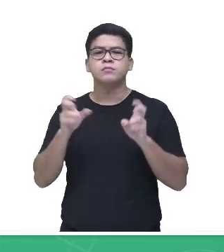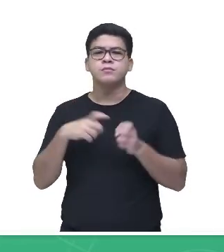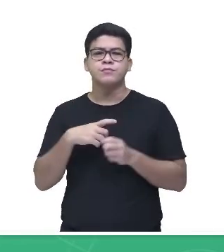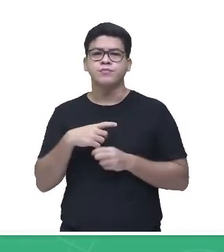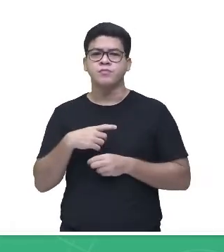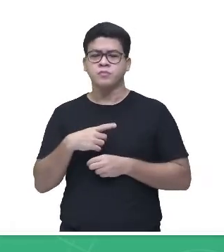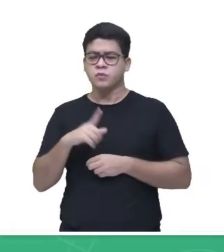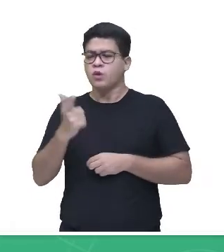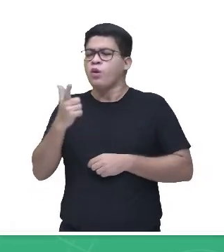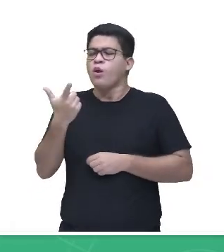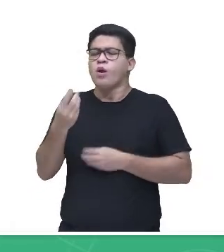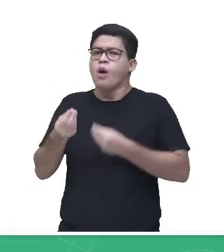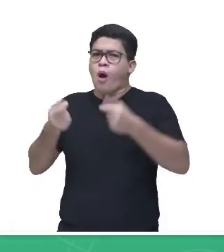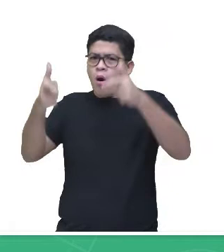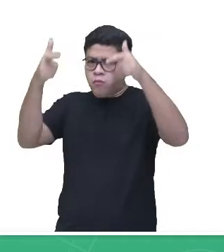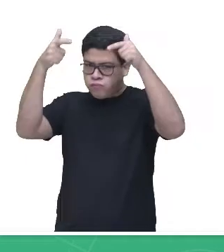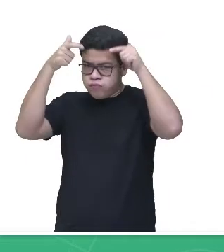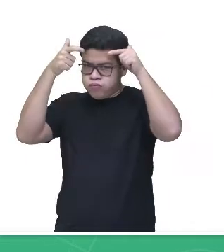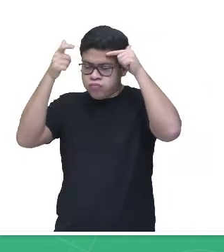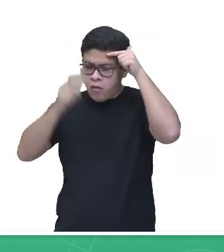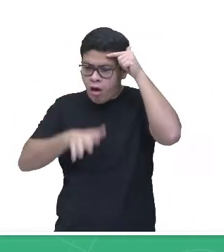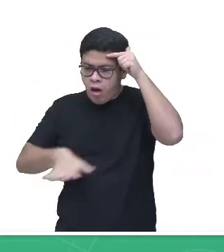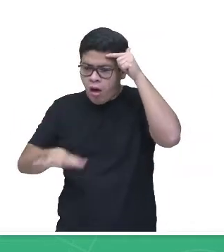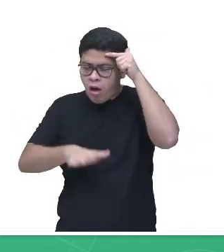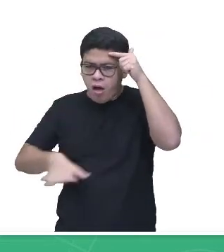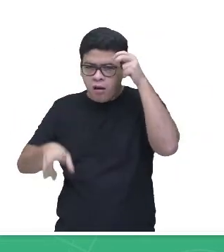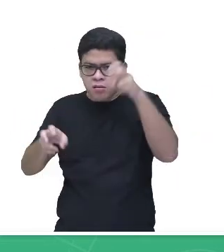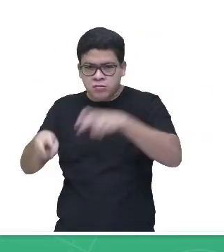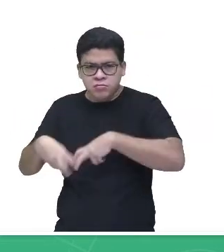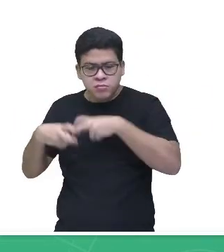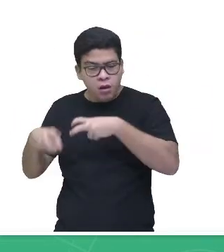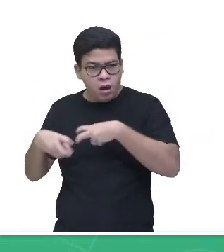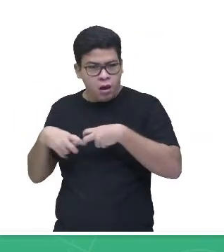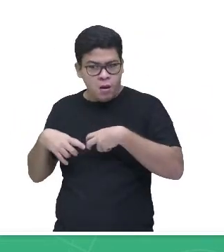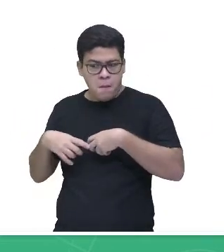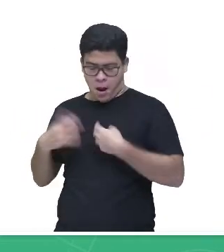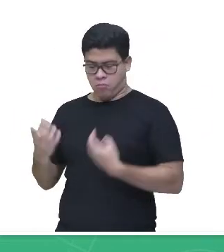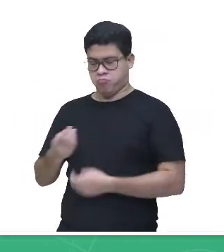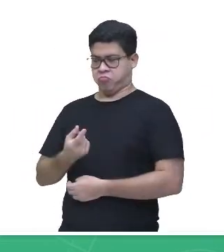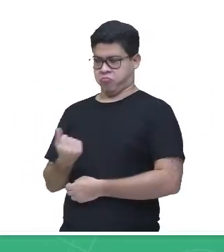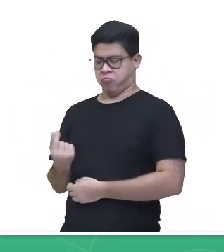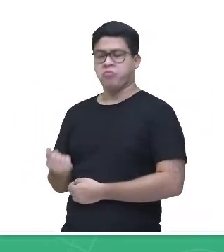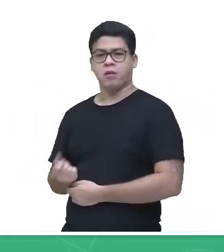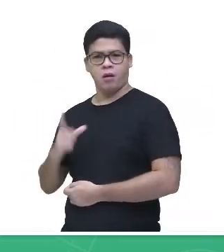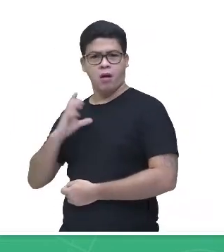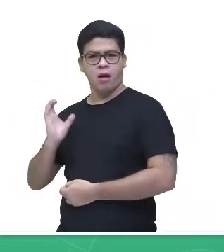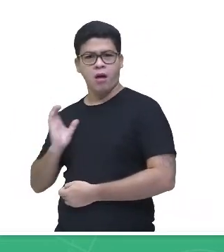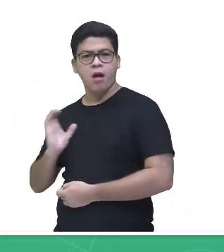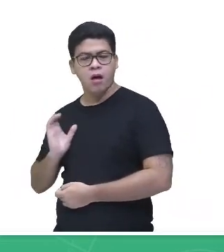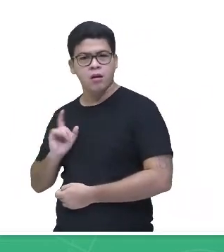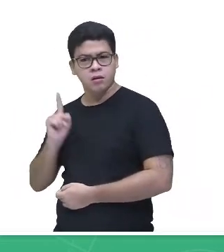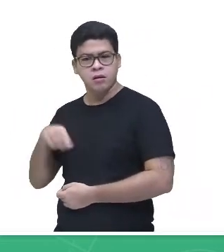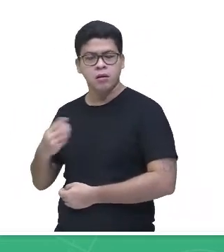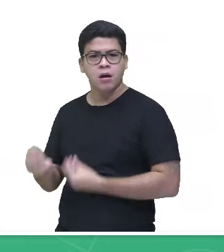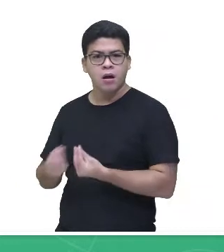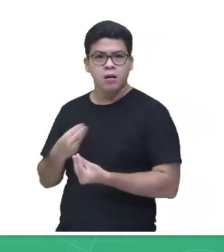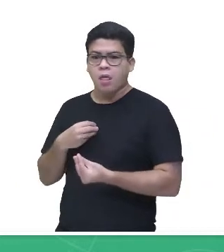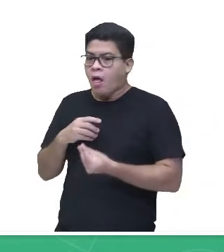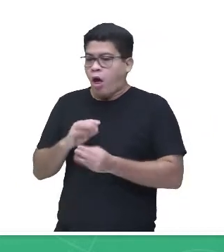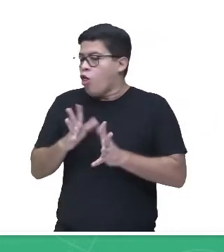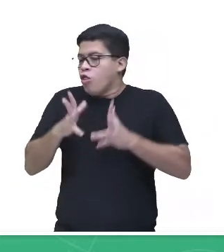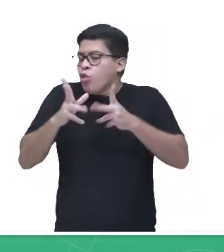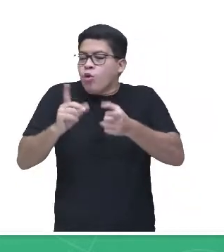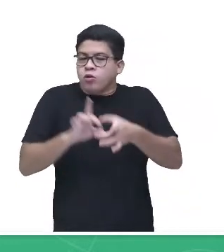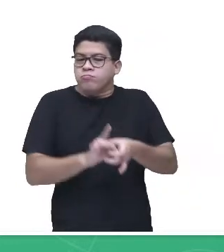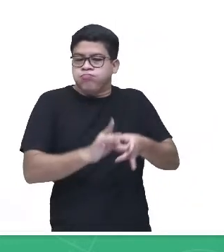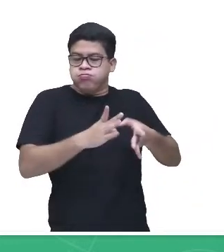só a nobreza que tem direito à terra. Ah, mas eles nasceram naquela condição. Tá, mas todo mundo é livre. Todo mundo tem direito à